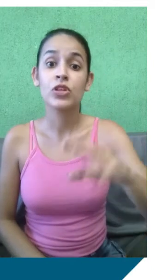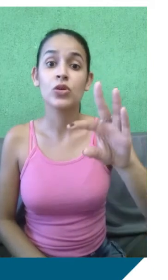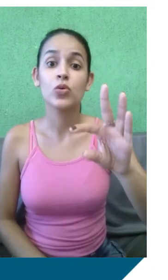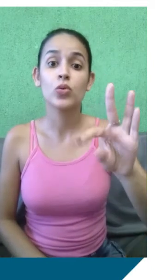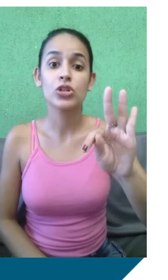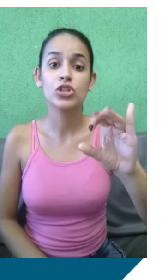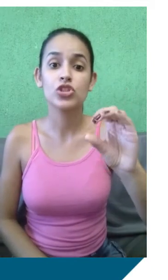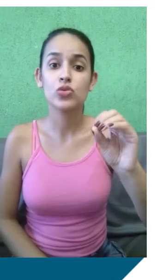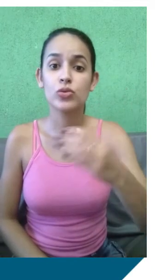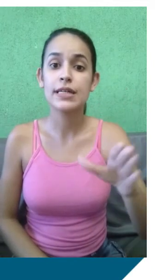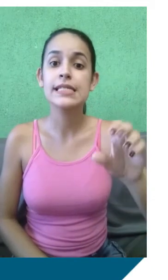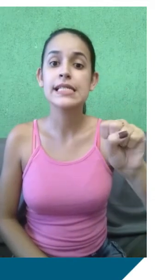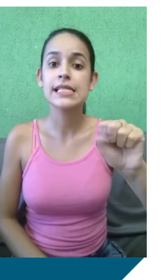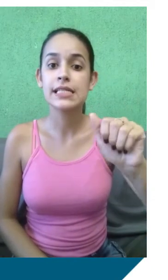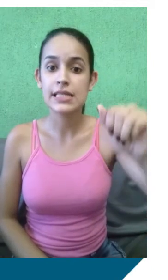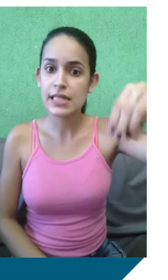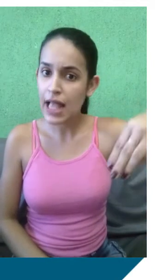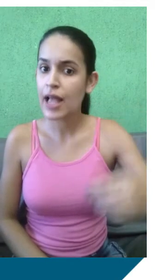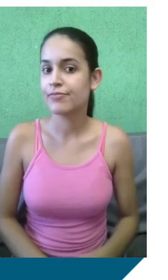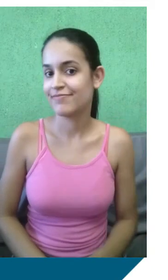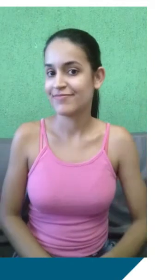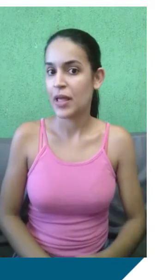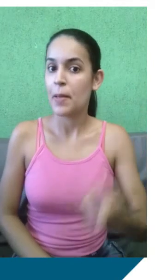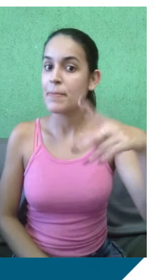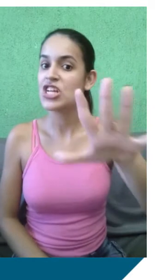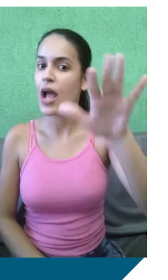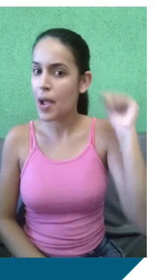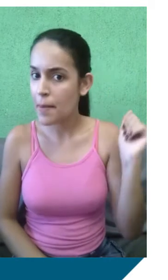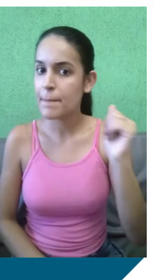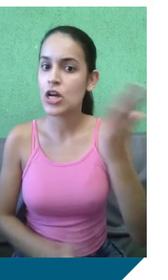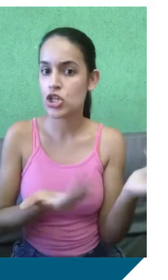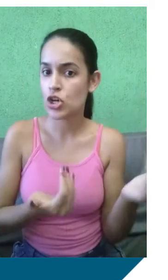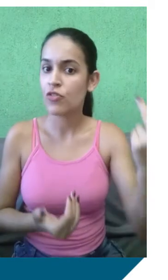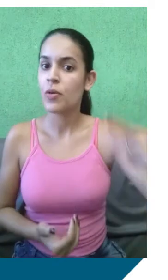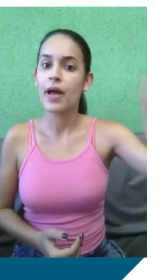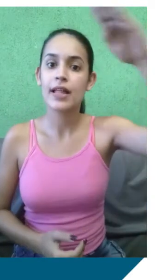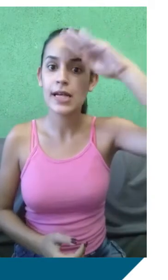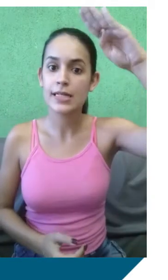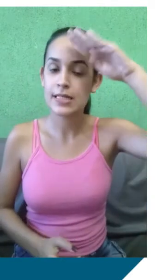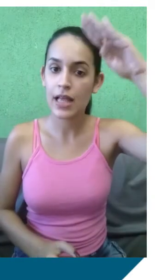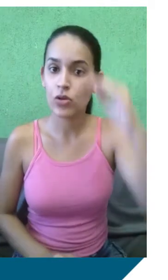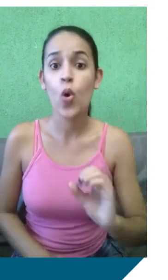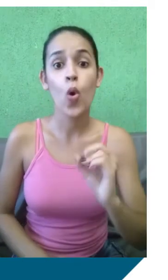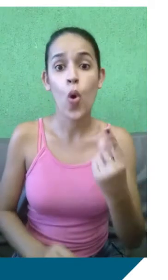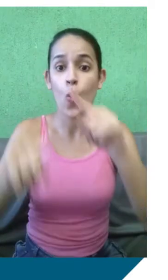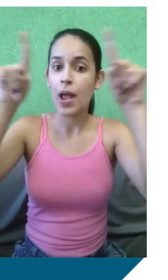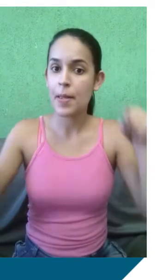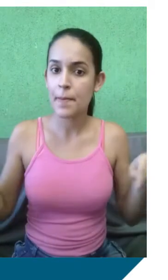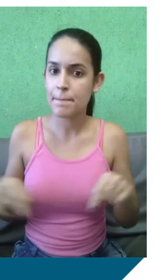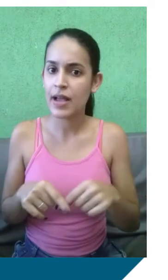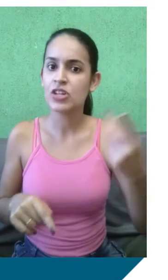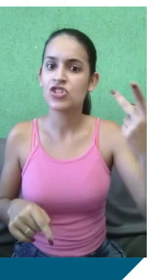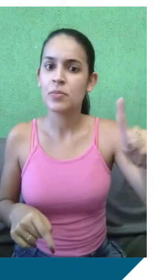Sam, criado para incentivar jovens a se alistar no exército dos Estados Unidos, ou imagens criadas para demonizar os